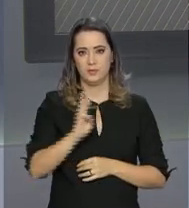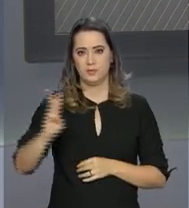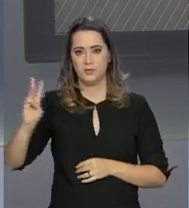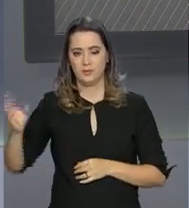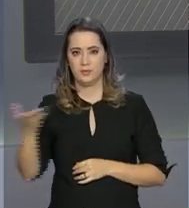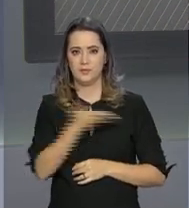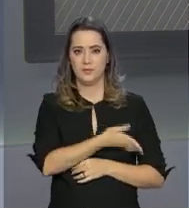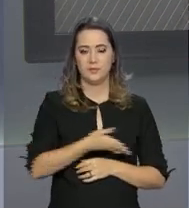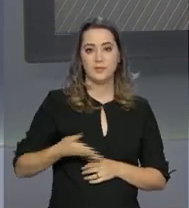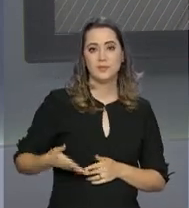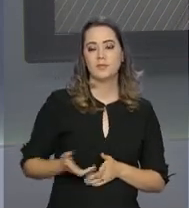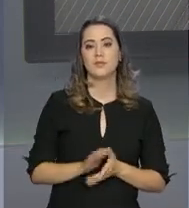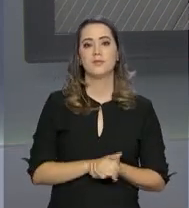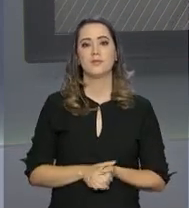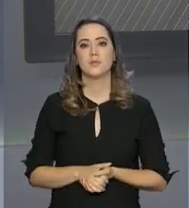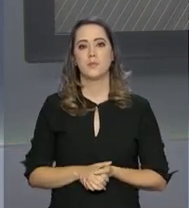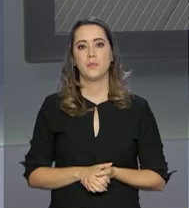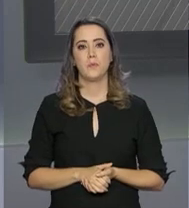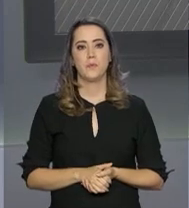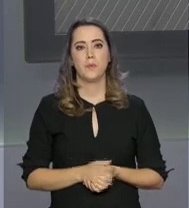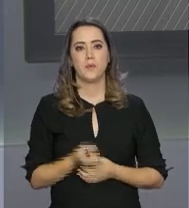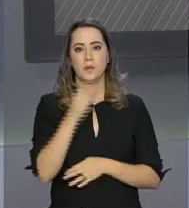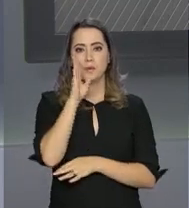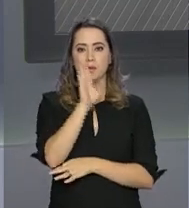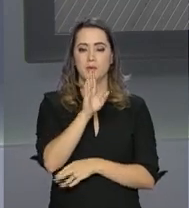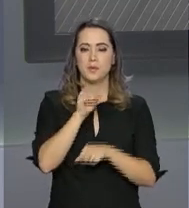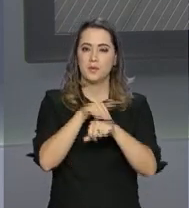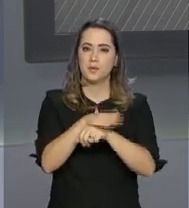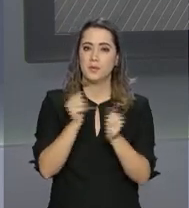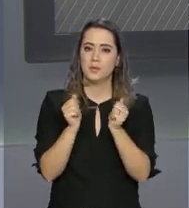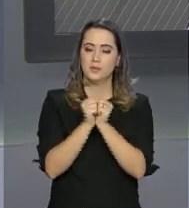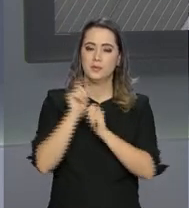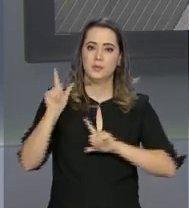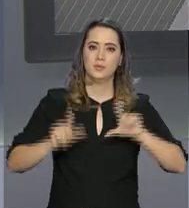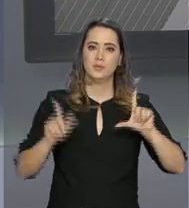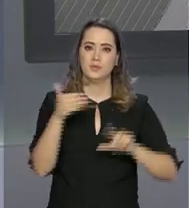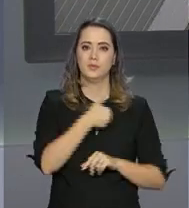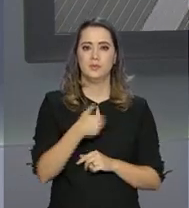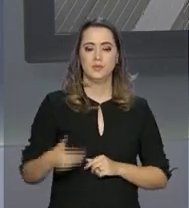programação também está na página da NBR na internet. Uma boa noite para você e